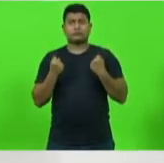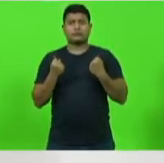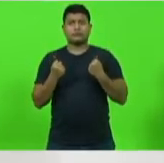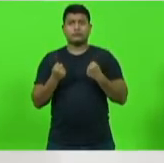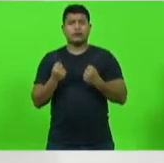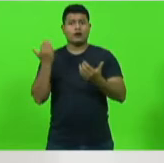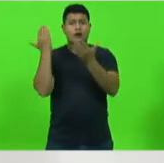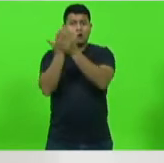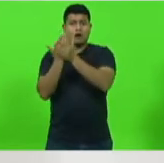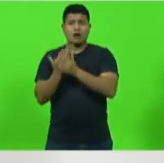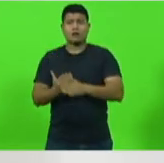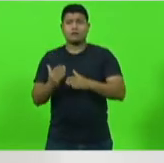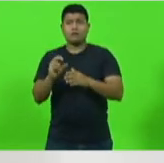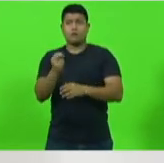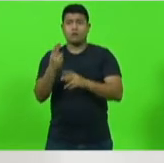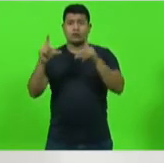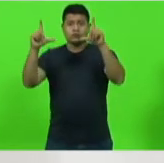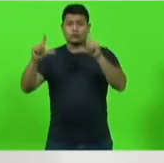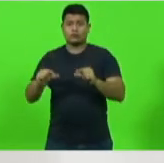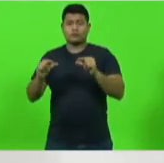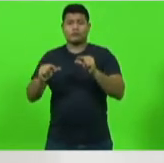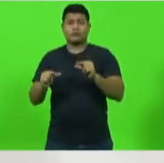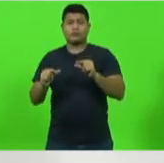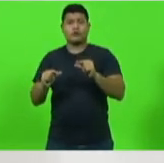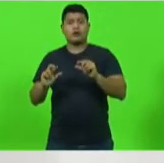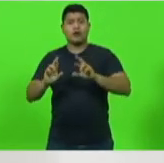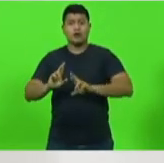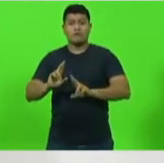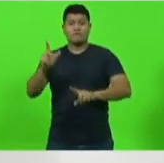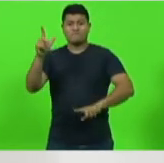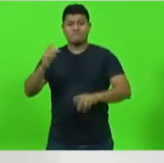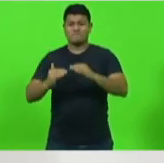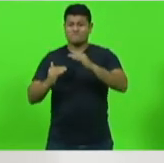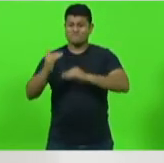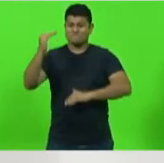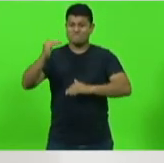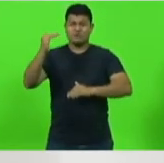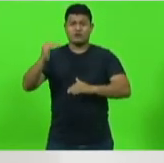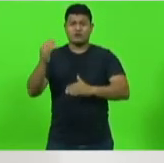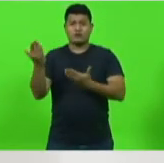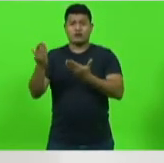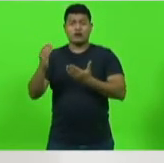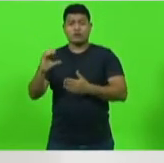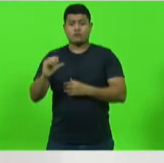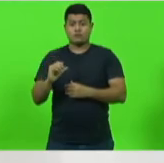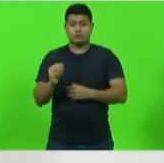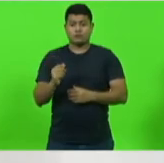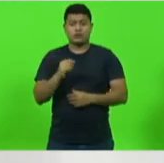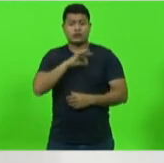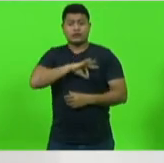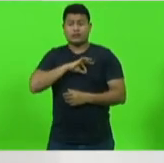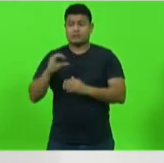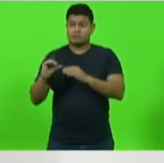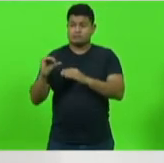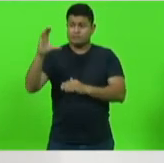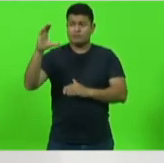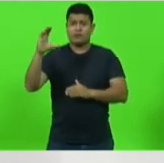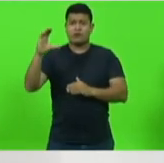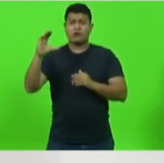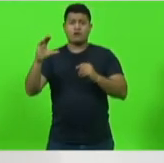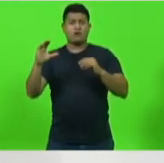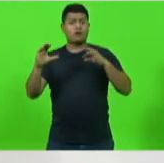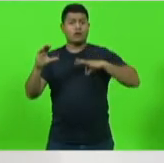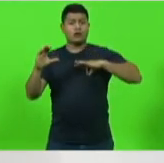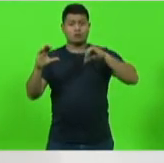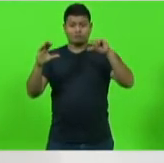acabar ou diminuir com a desigualdade que existe entre os maiores e os menores cargos no setor público. Eu defendo isso.